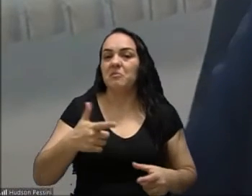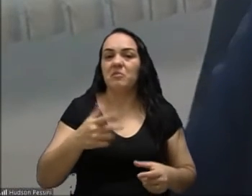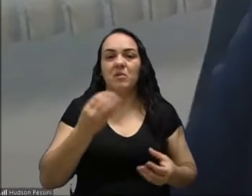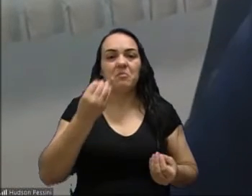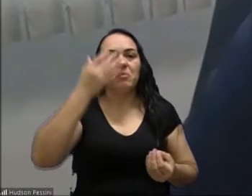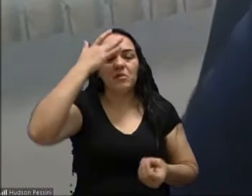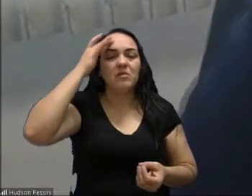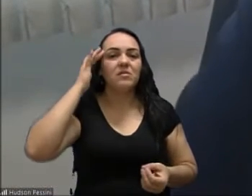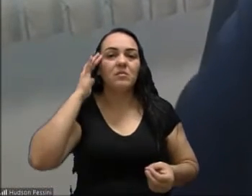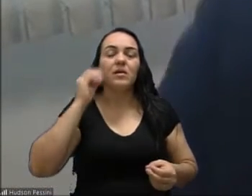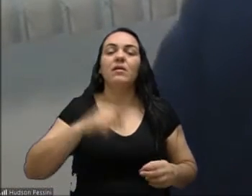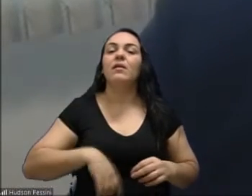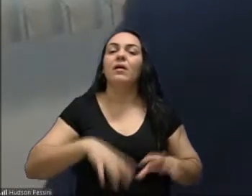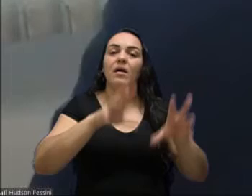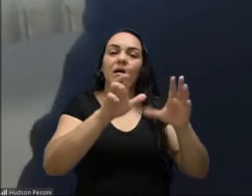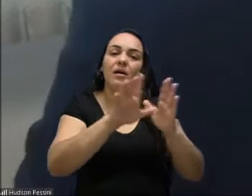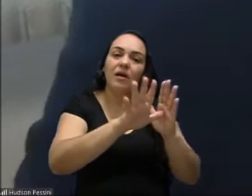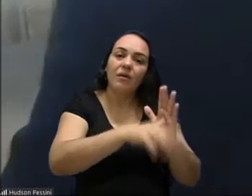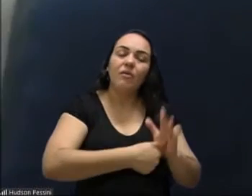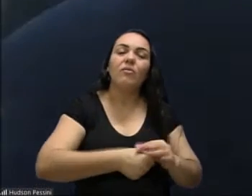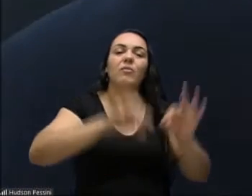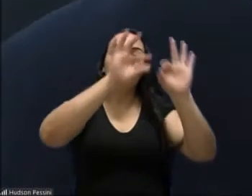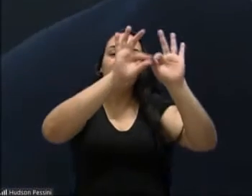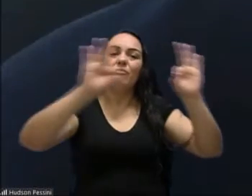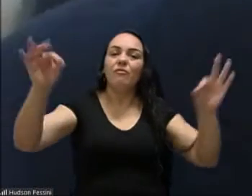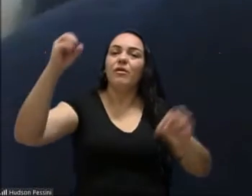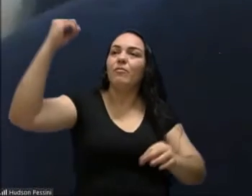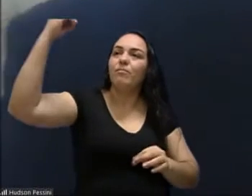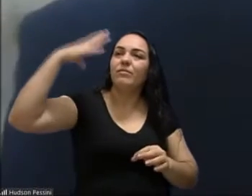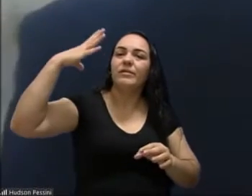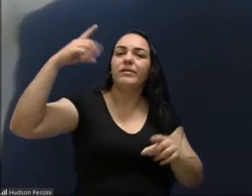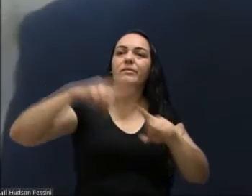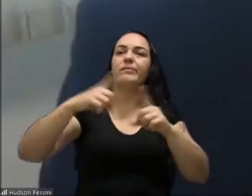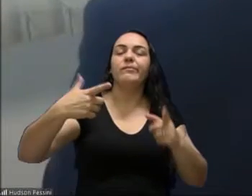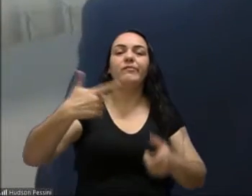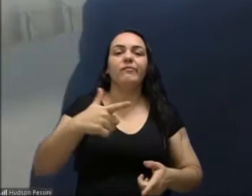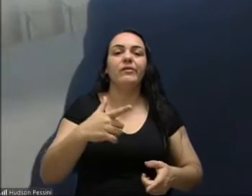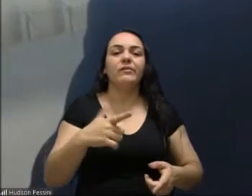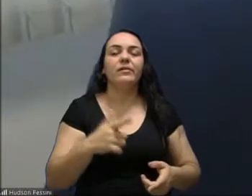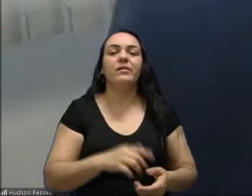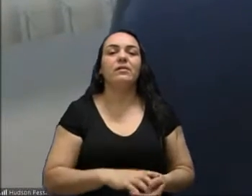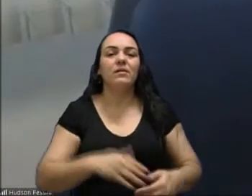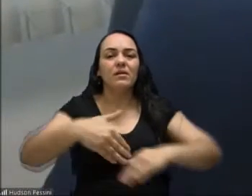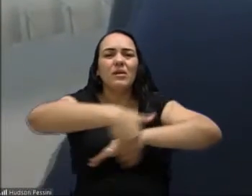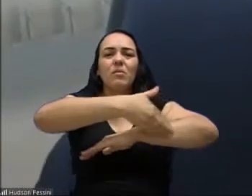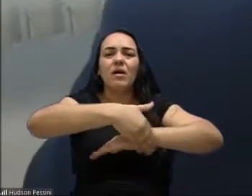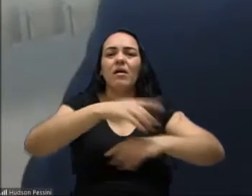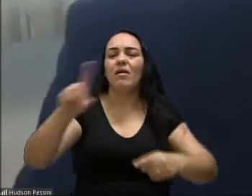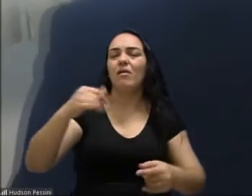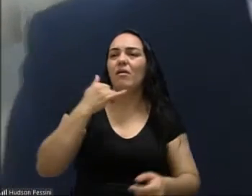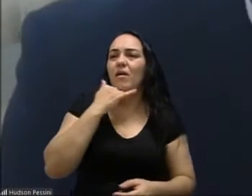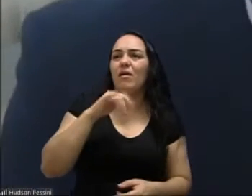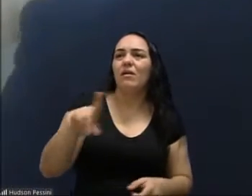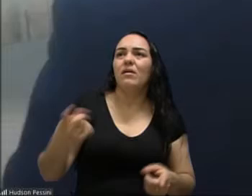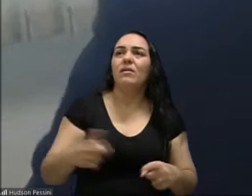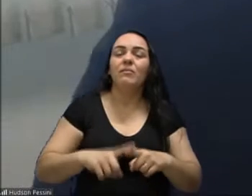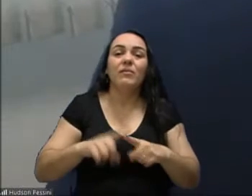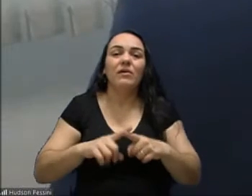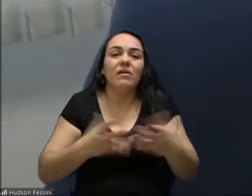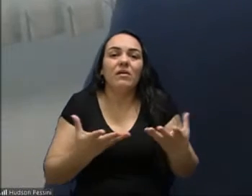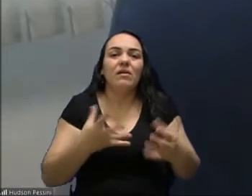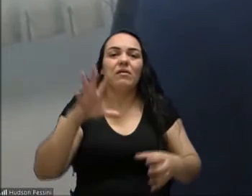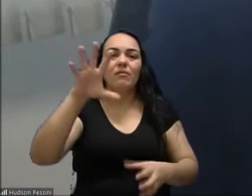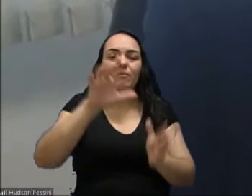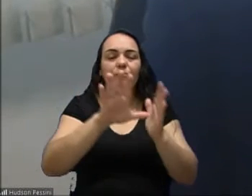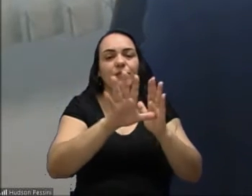furto de fios então a pessoa vai lá e fala assim está sem luz na minha rua aí vai lá vai saber cadê o fio a